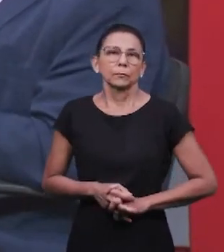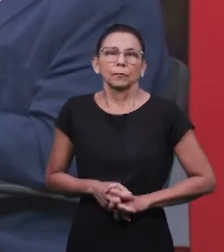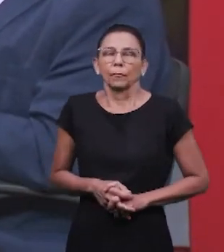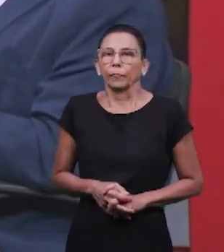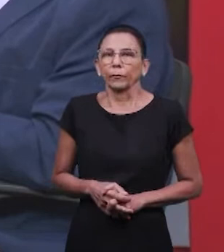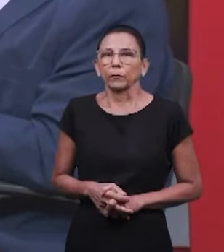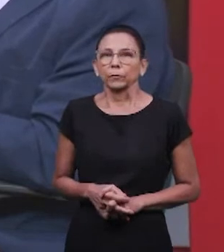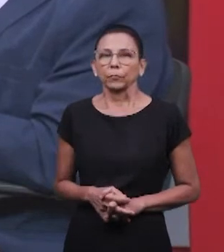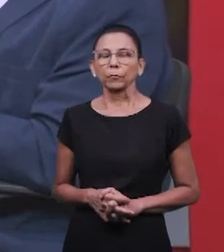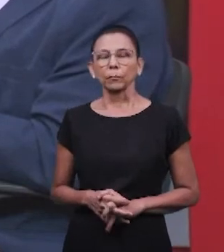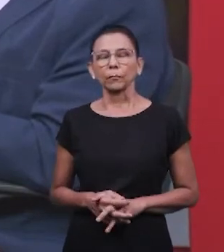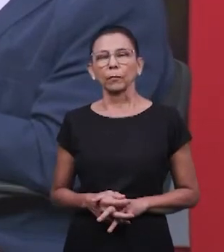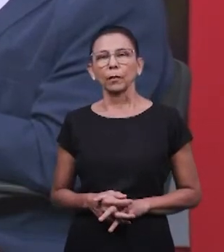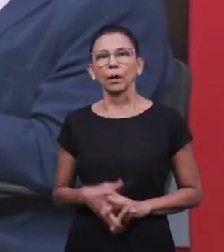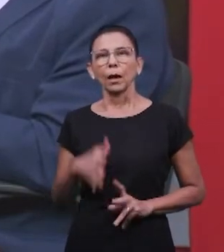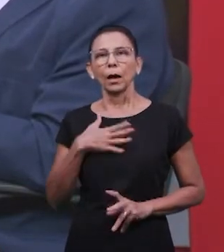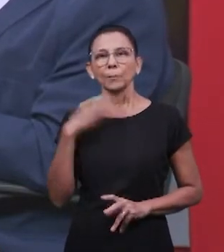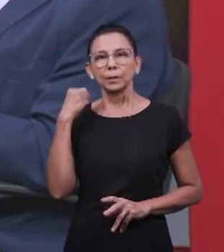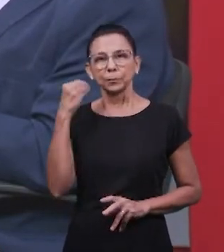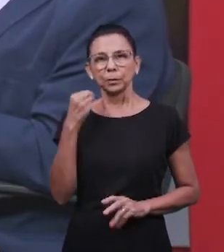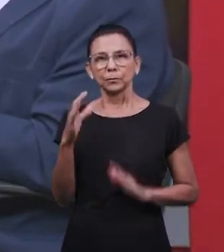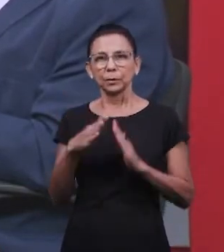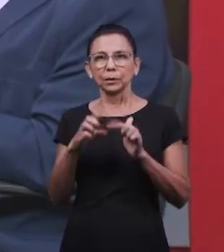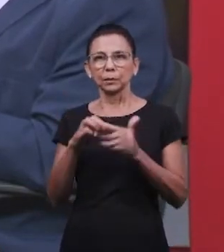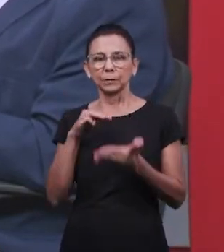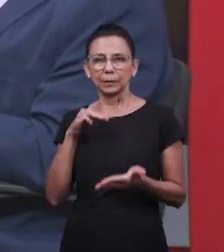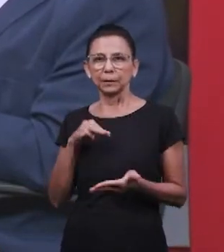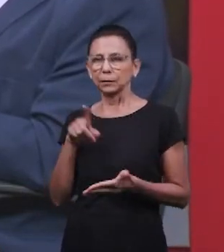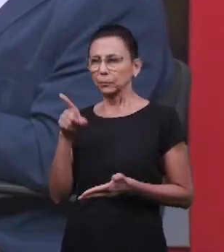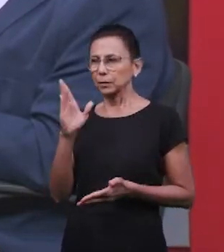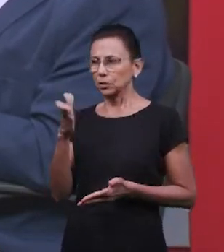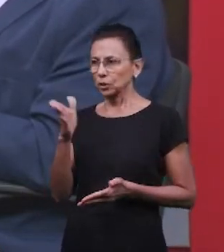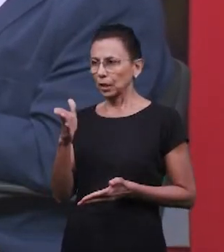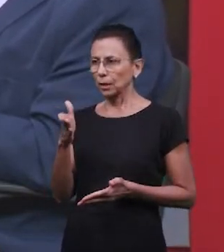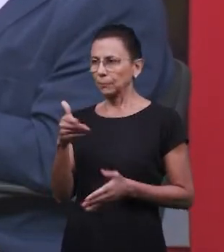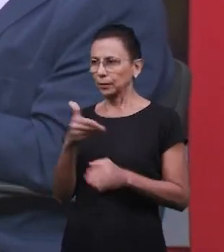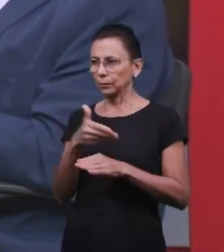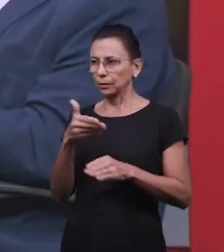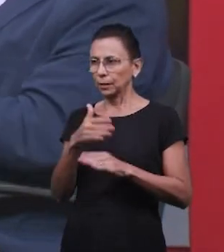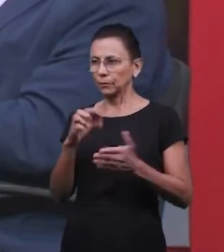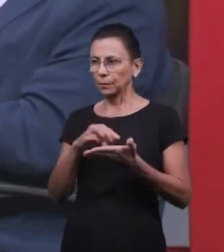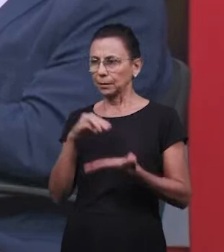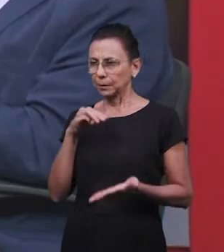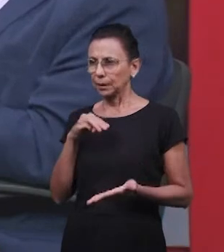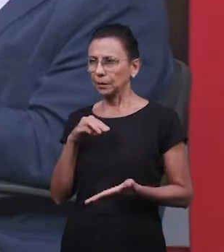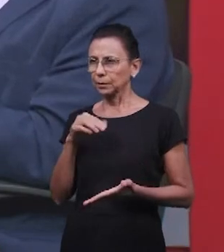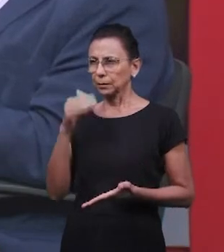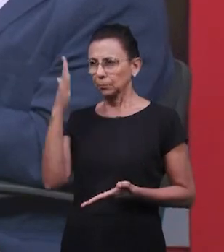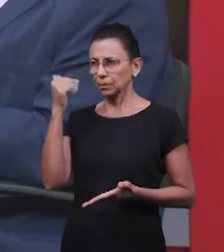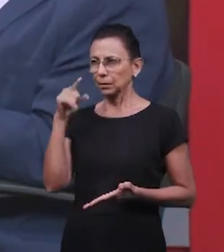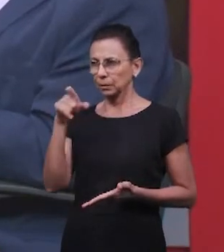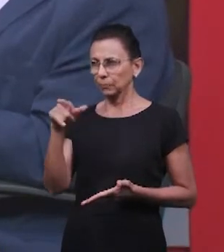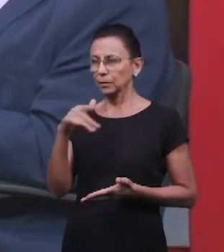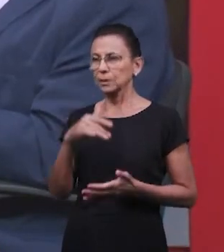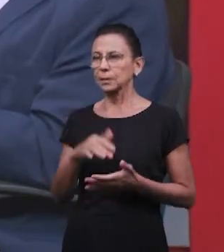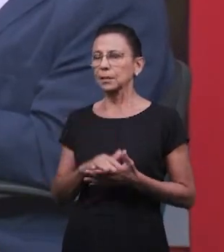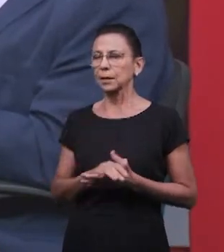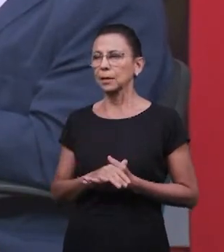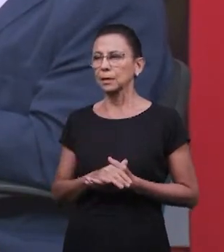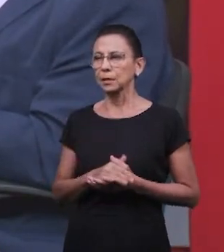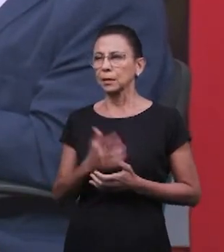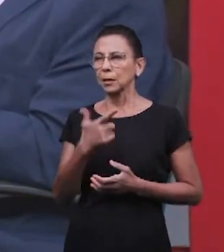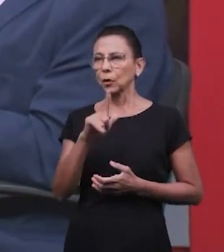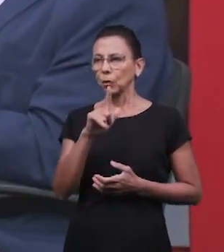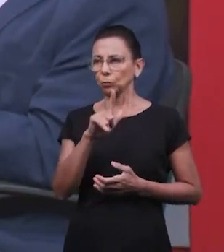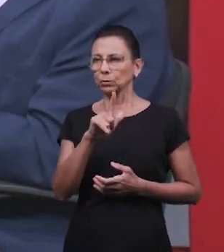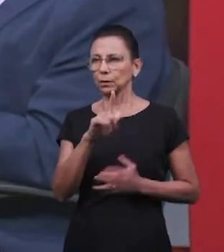foi. Não, a minha eu estava na igreja. Já estava na igreja Maranata. Porque você veio, eu sei que você tem um histórico... Eu tenho 41 anos na igreja, 41 anos. De evangelho. Mas